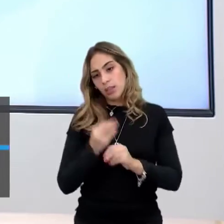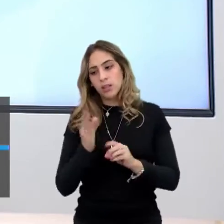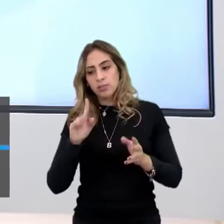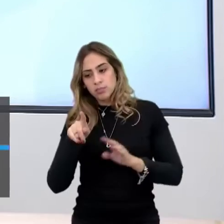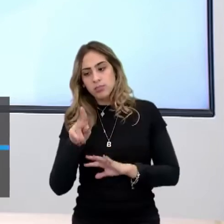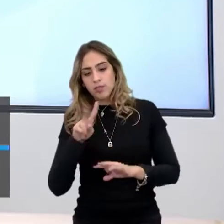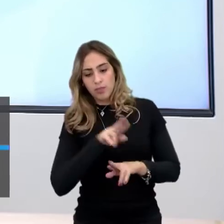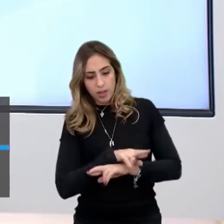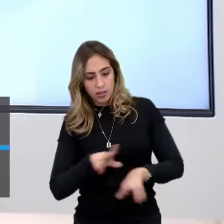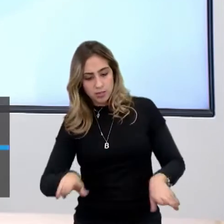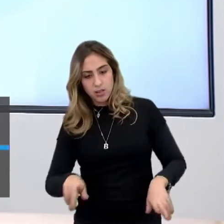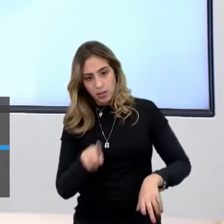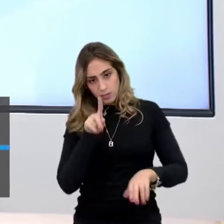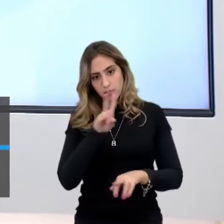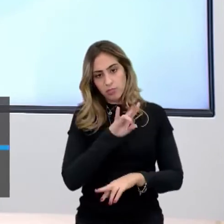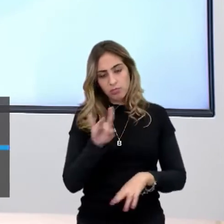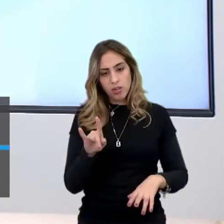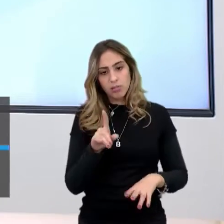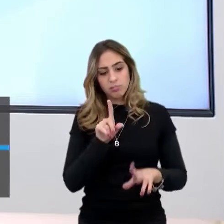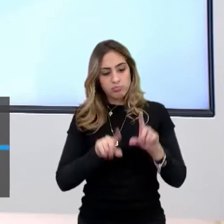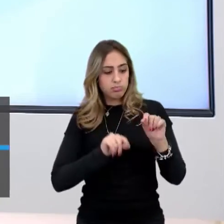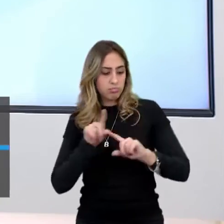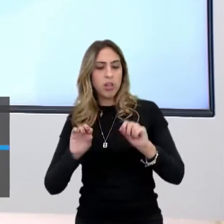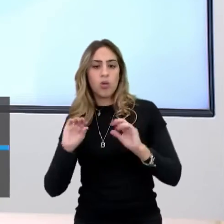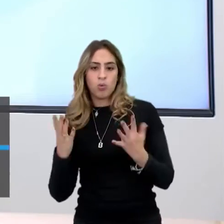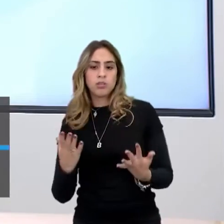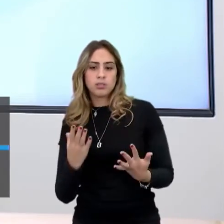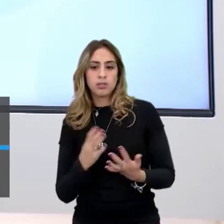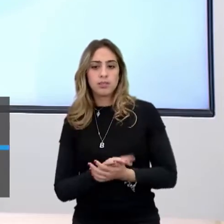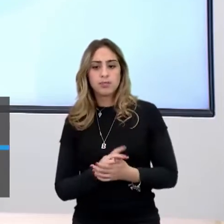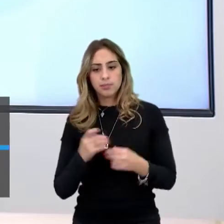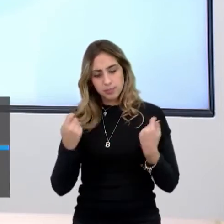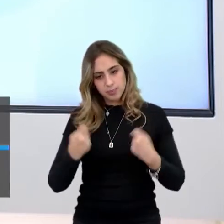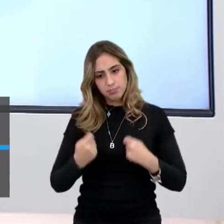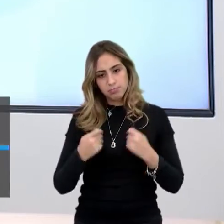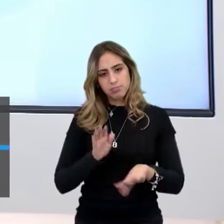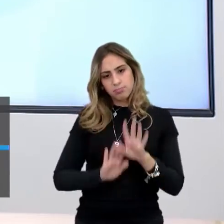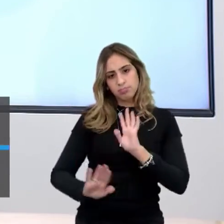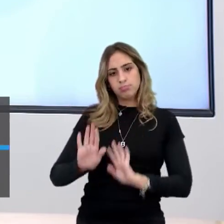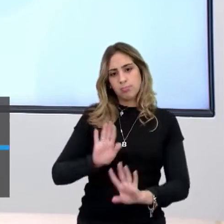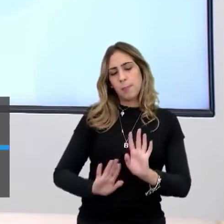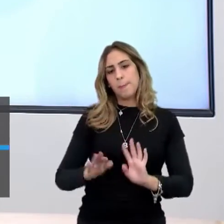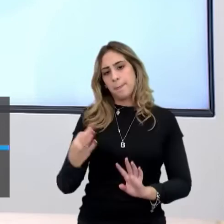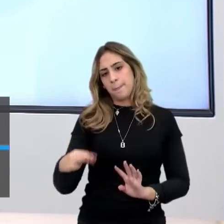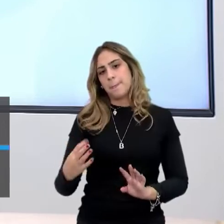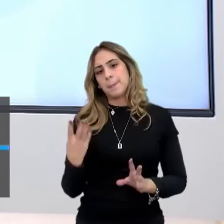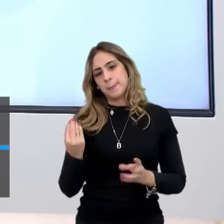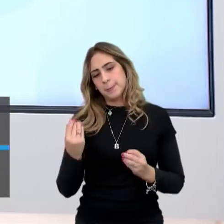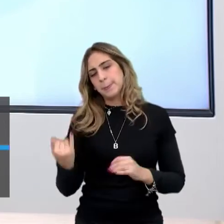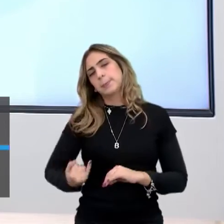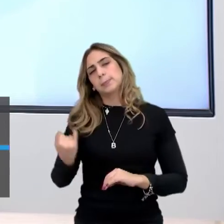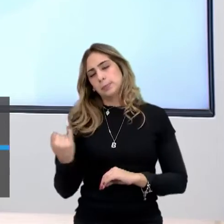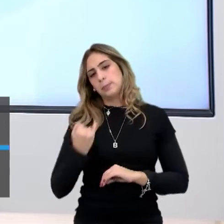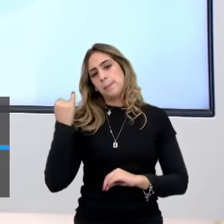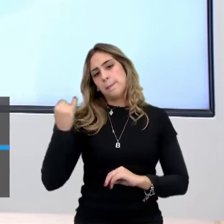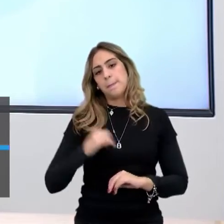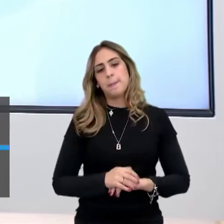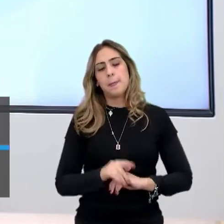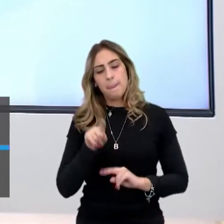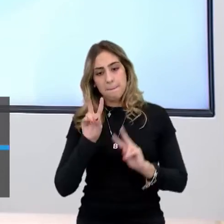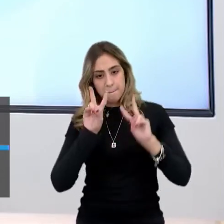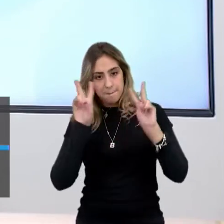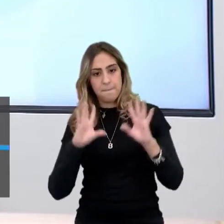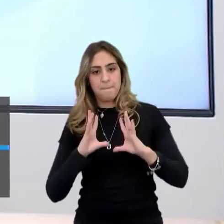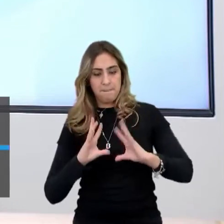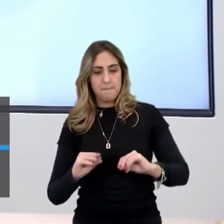essa variação, ela vai ocorrer. E aí o que acontece? Você tem que se prevenir. Né? Muito importante essa questão